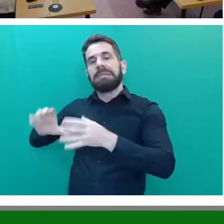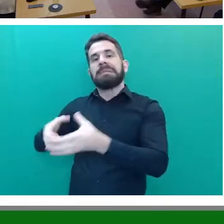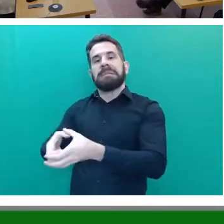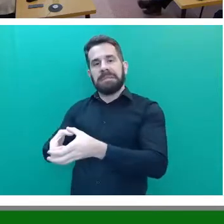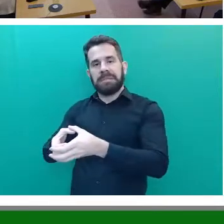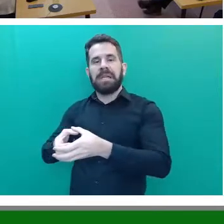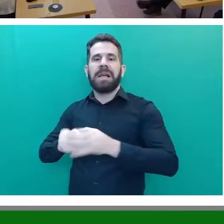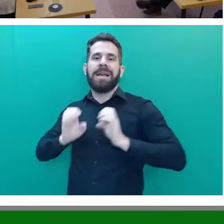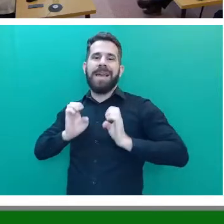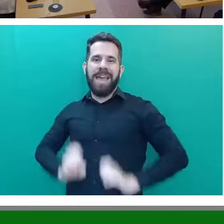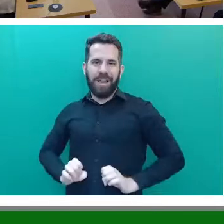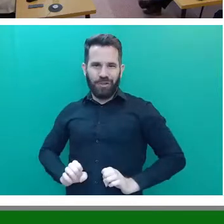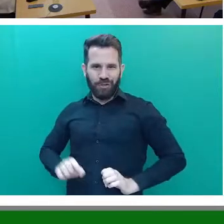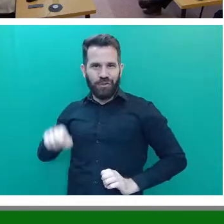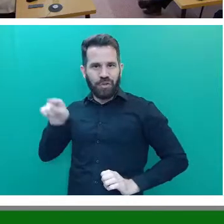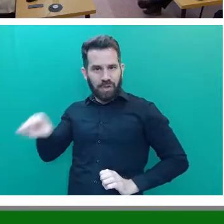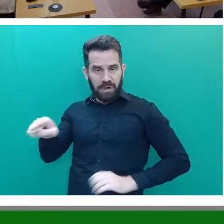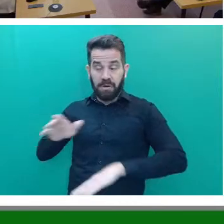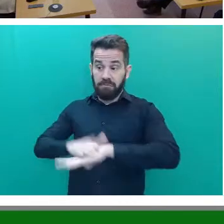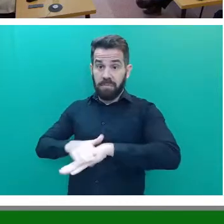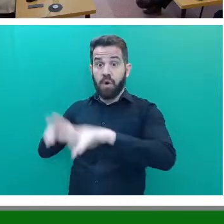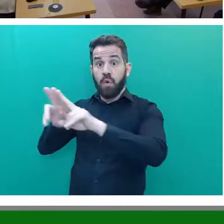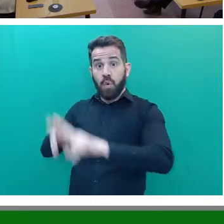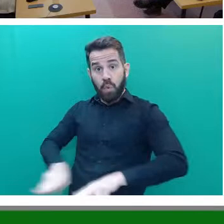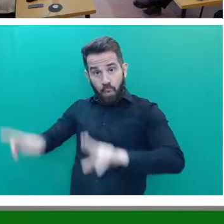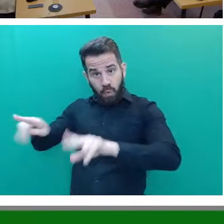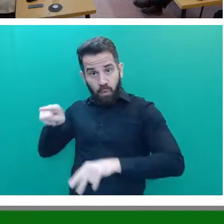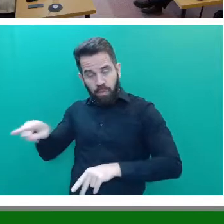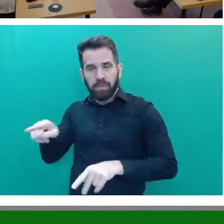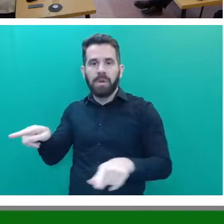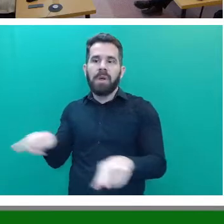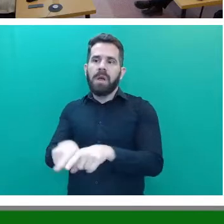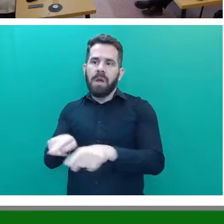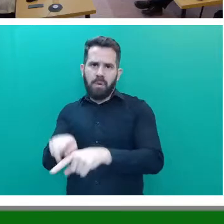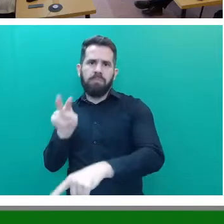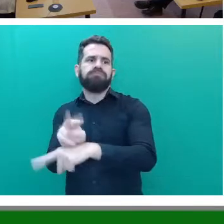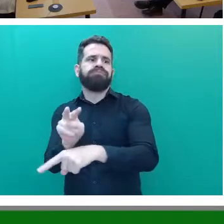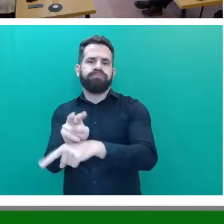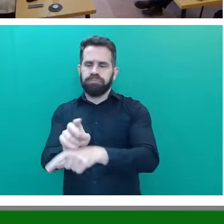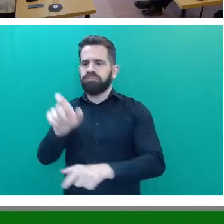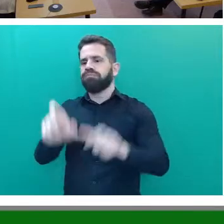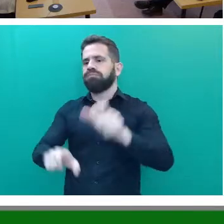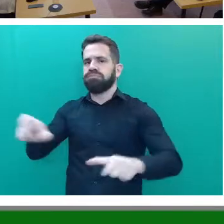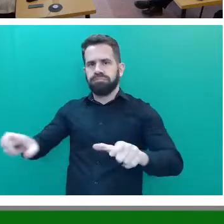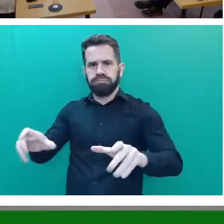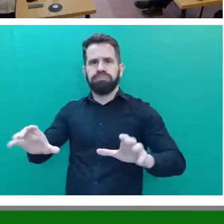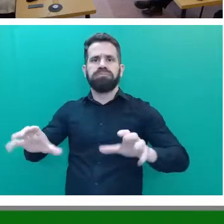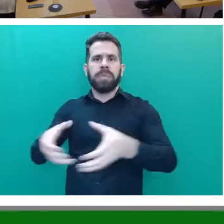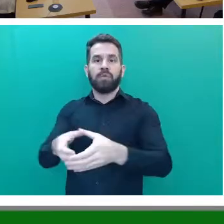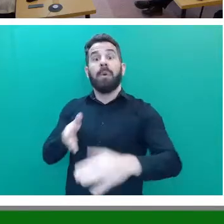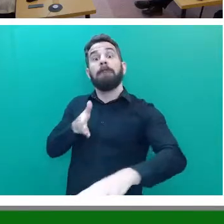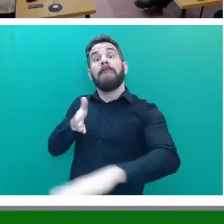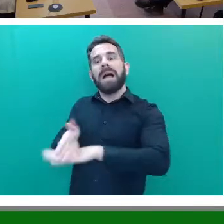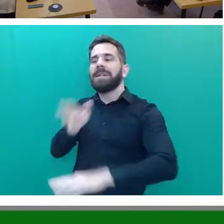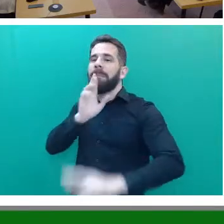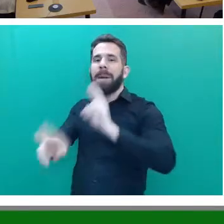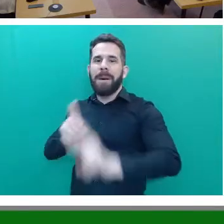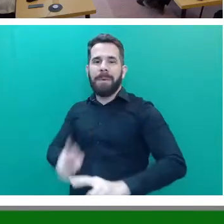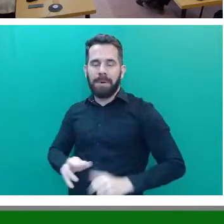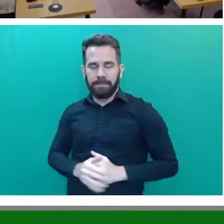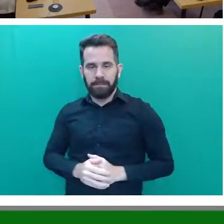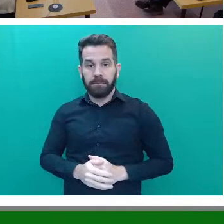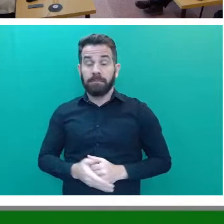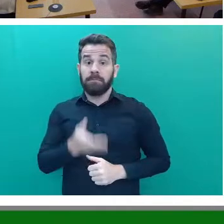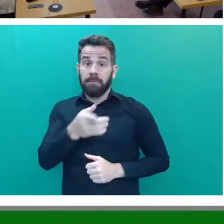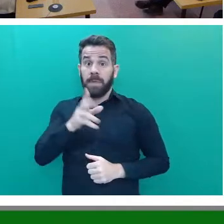UFSC para resguardar os possíveis participantes da pesquisa. E aí eu vou te lembrar que você não